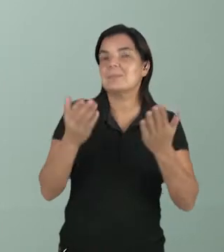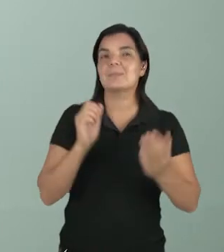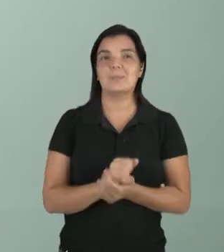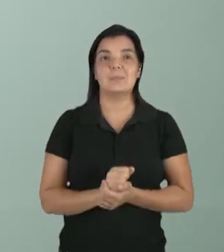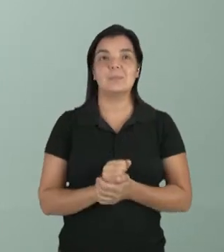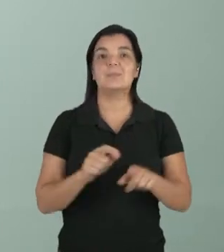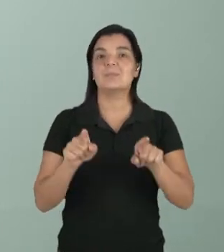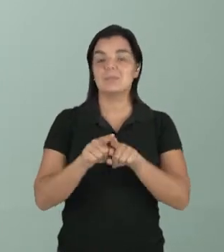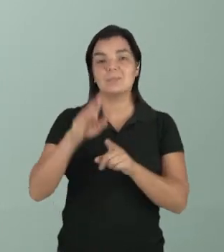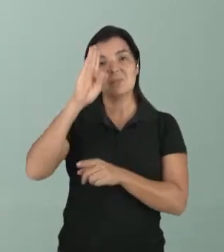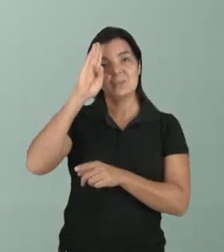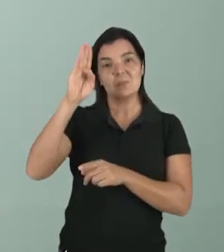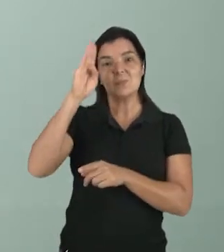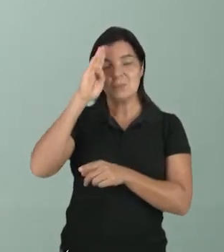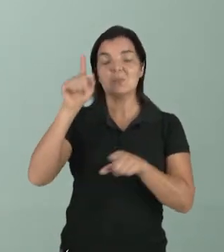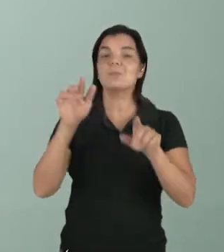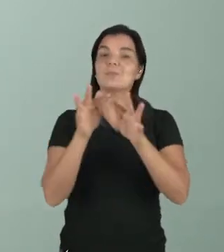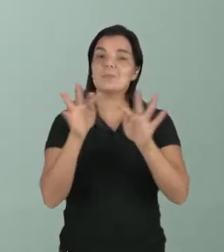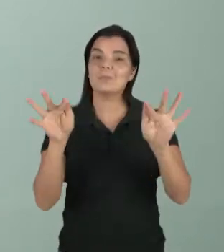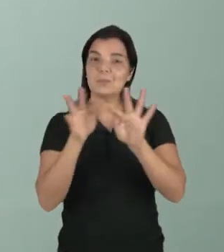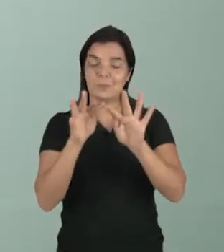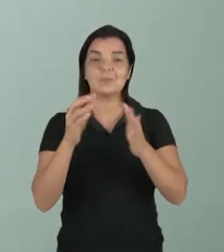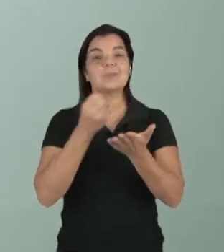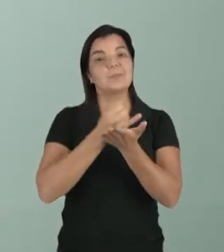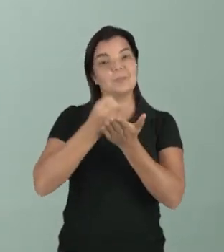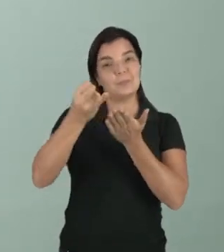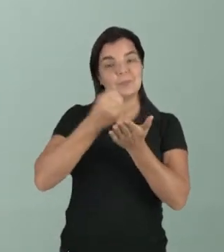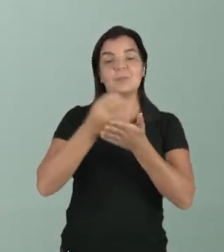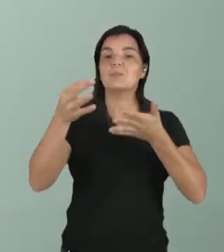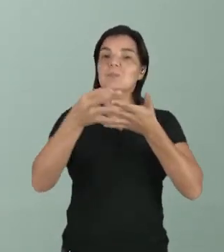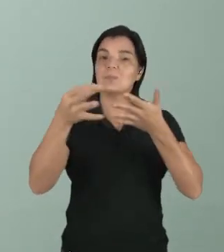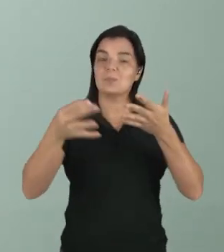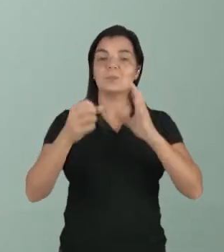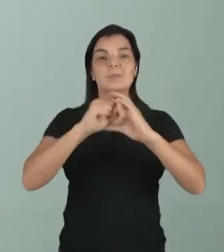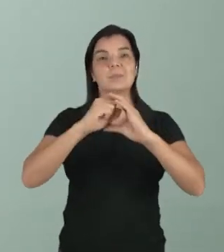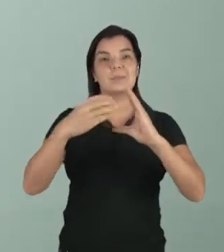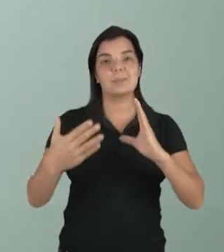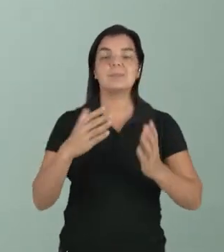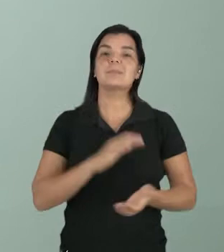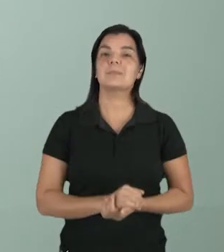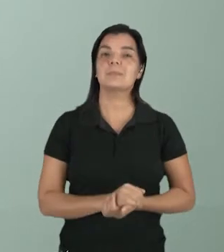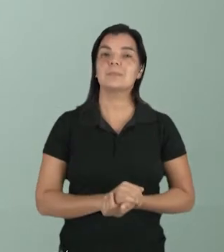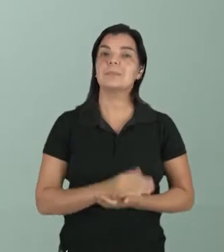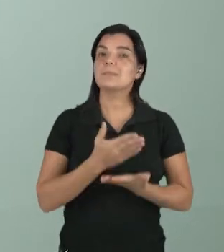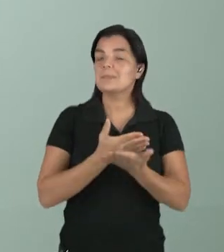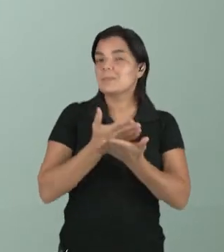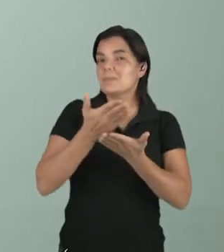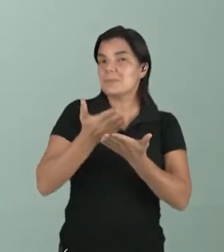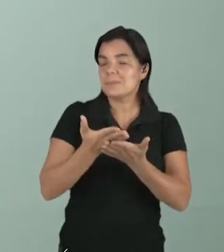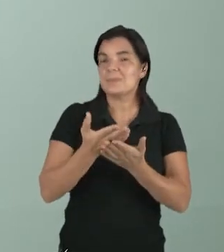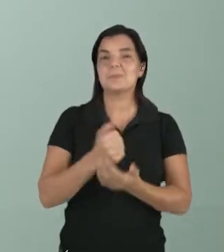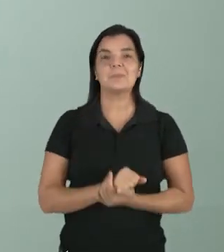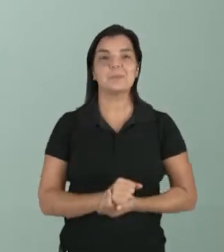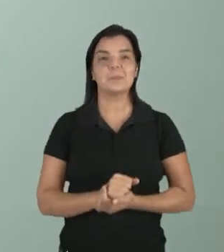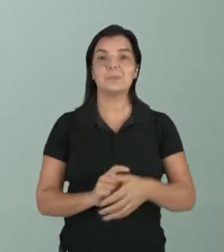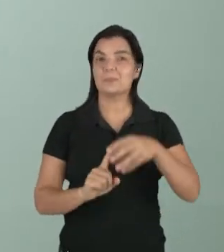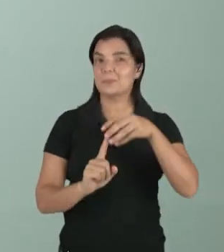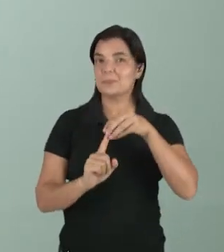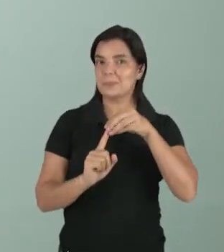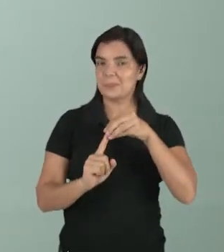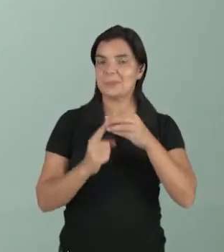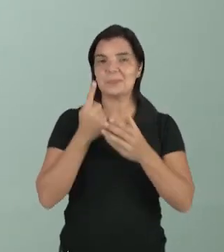ver um pouquinho sobre as principais funções inorgânicas, suas propriedades e características. E para a gente iniciar, vamos para os